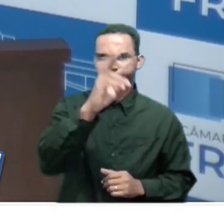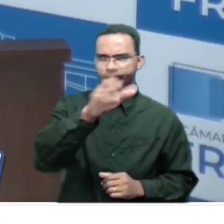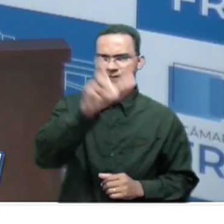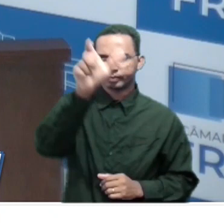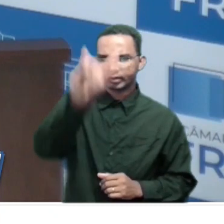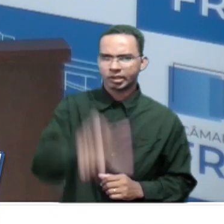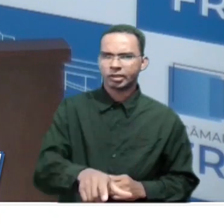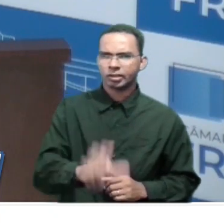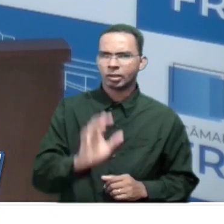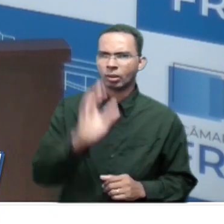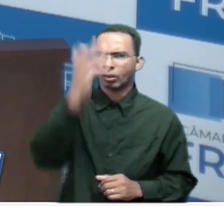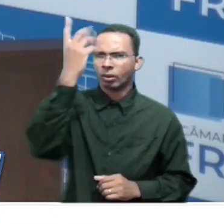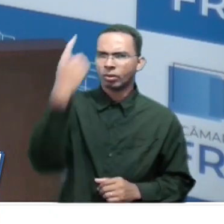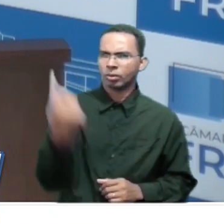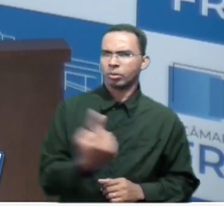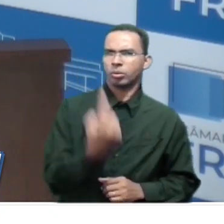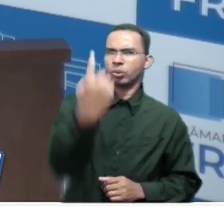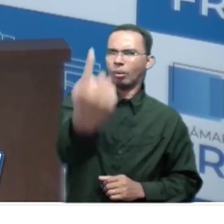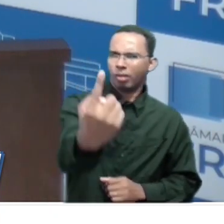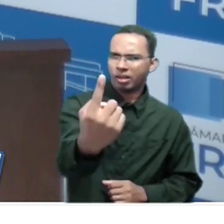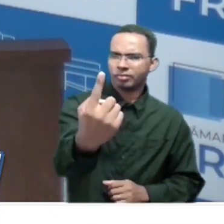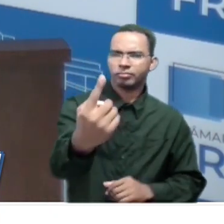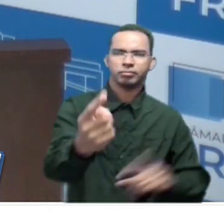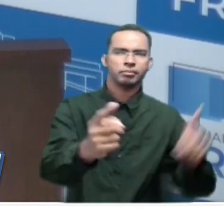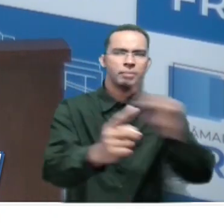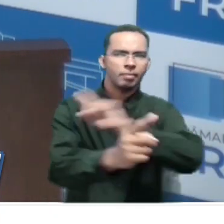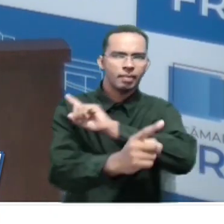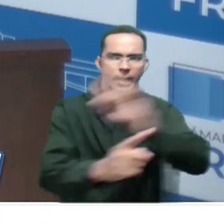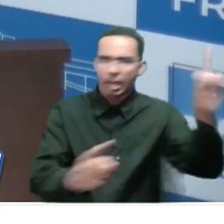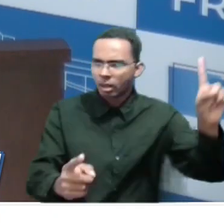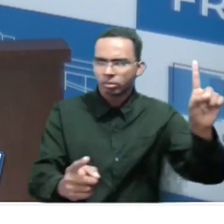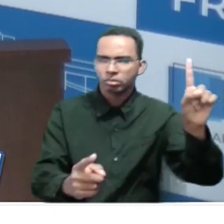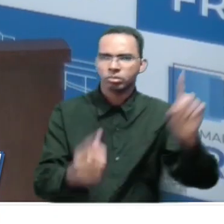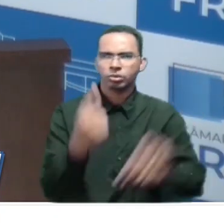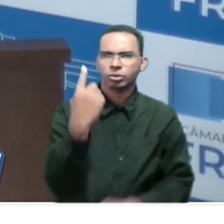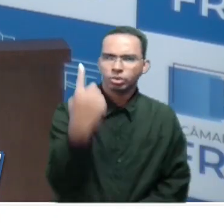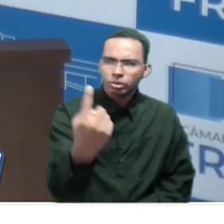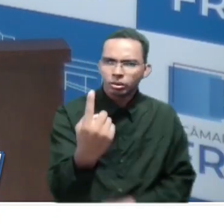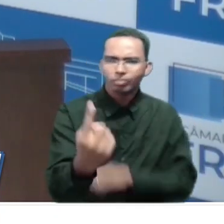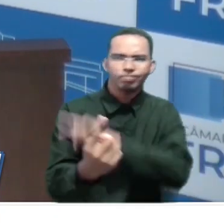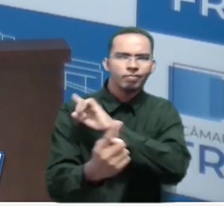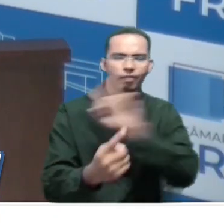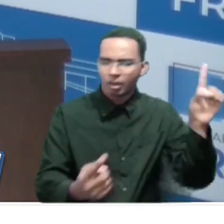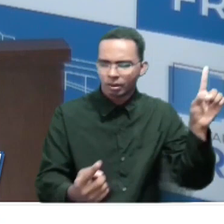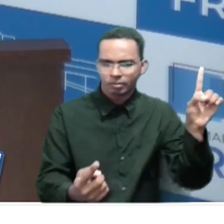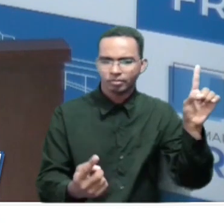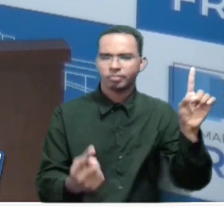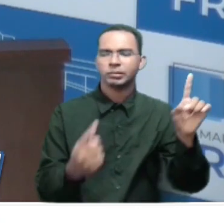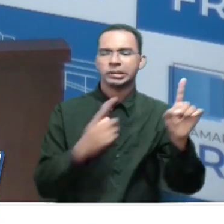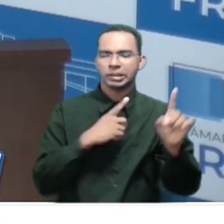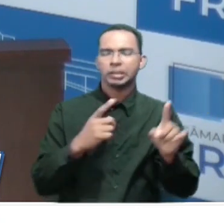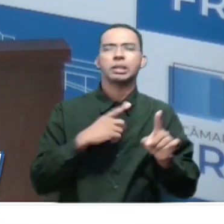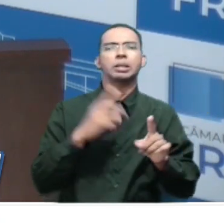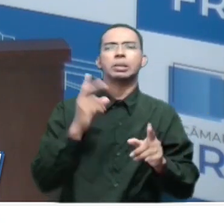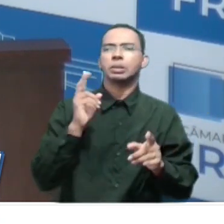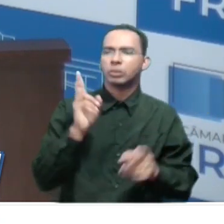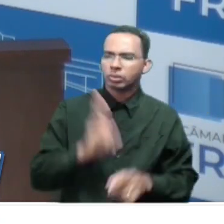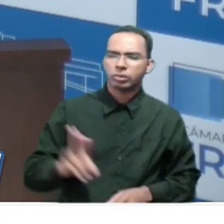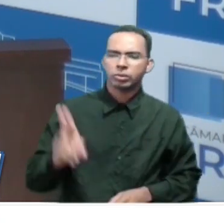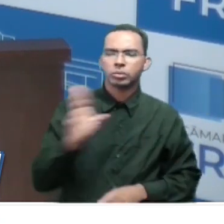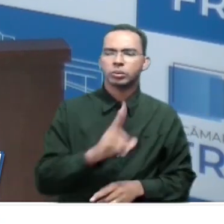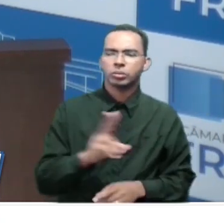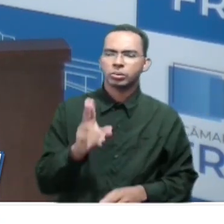fato isolado? Não. Não é um fato isolado. tem sido utilizado como